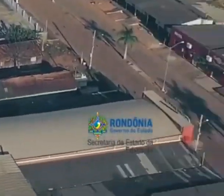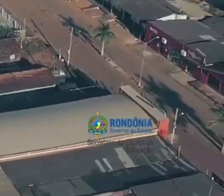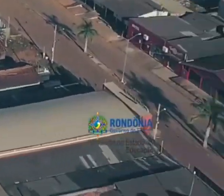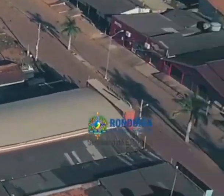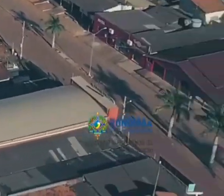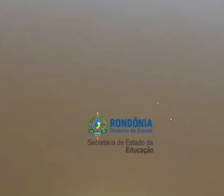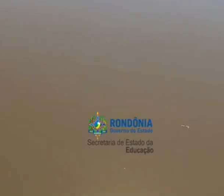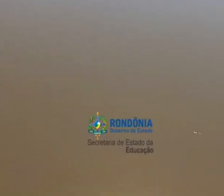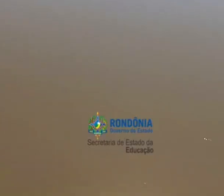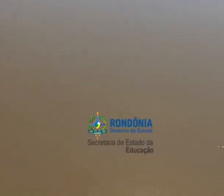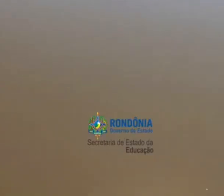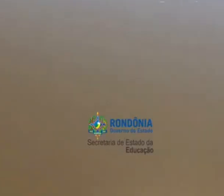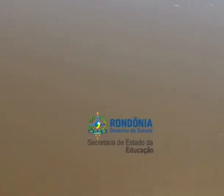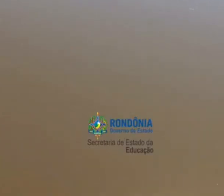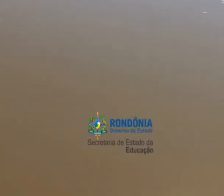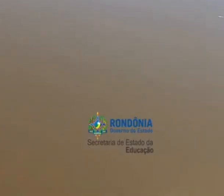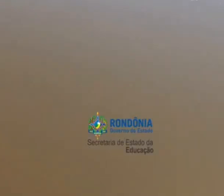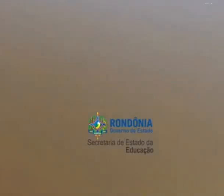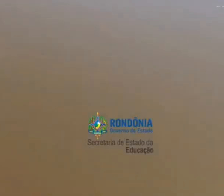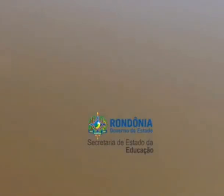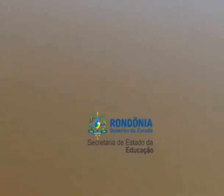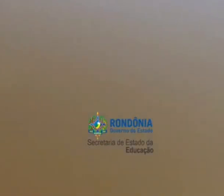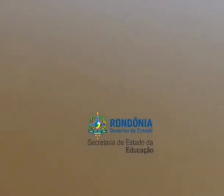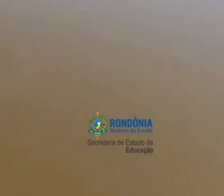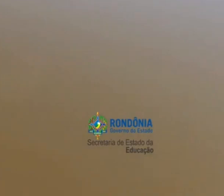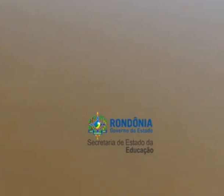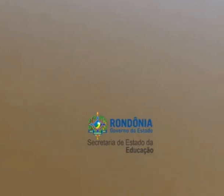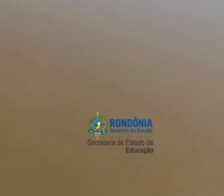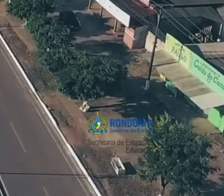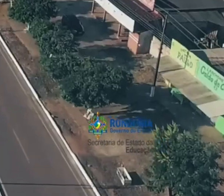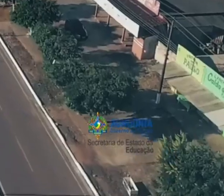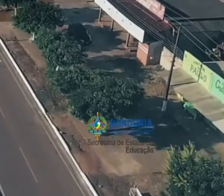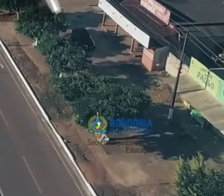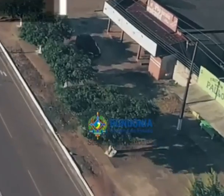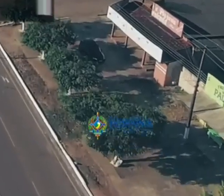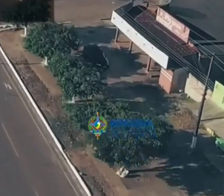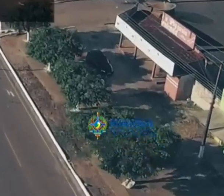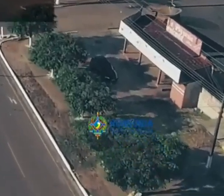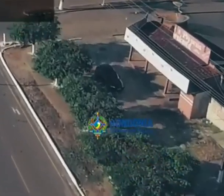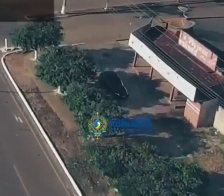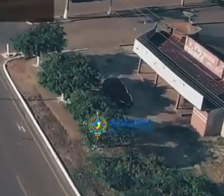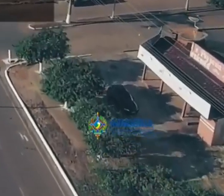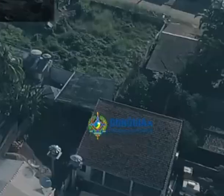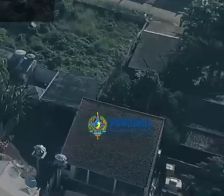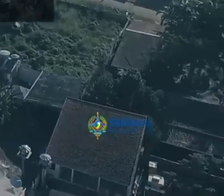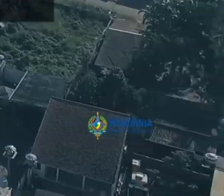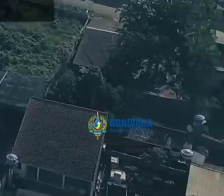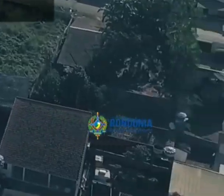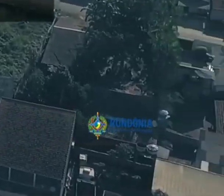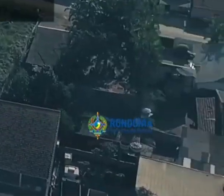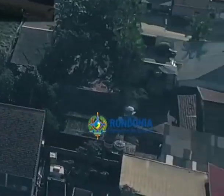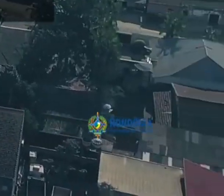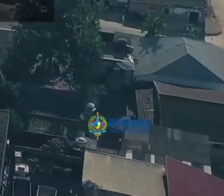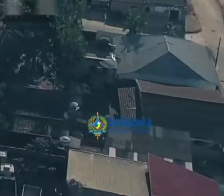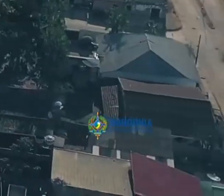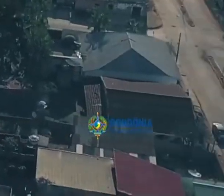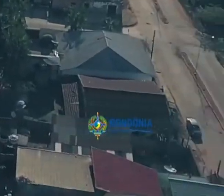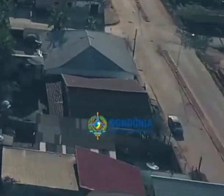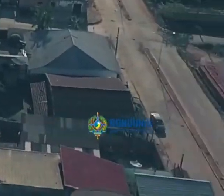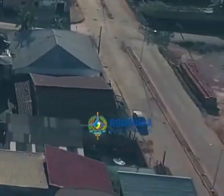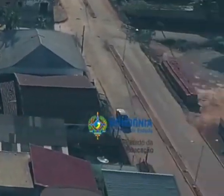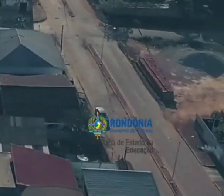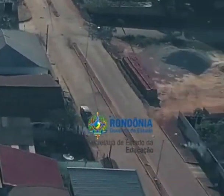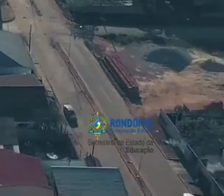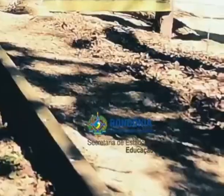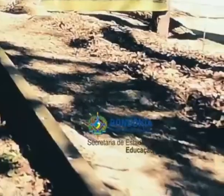na Bolívia, formadores do Rio Madeira. Com uma população de 800 habitantes, na época